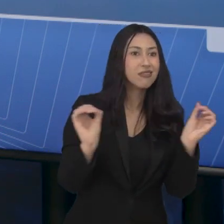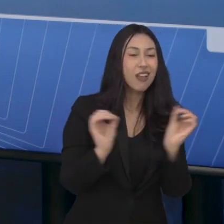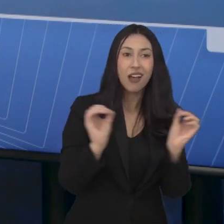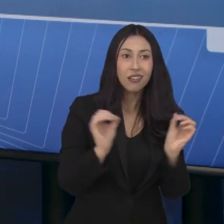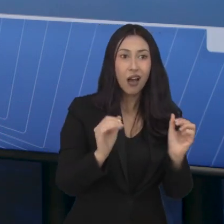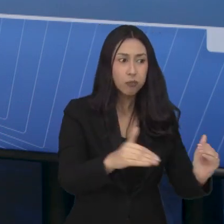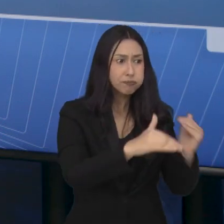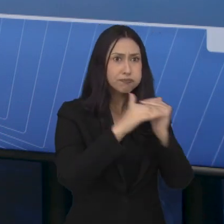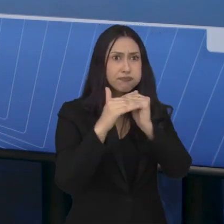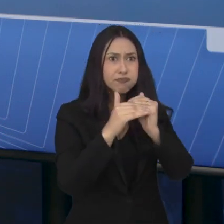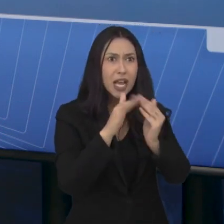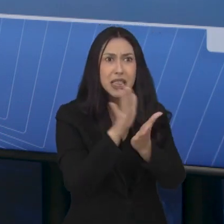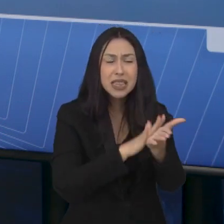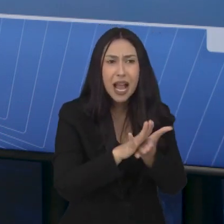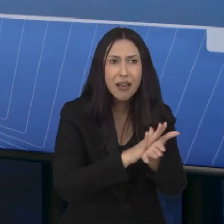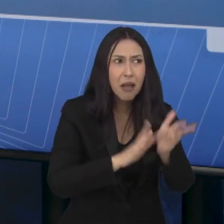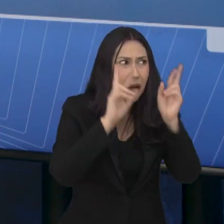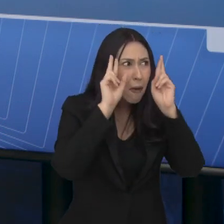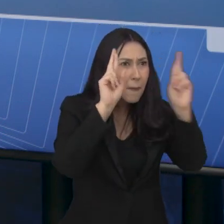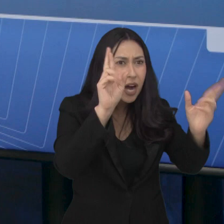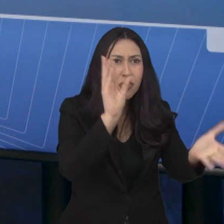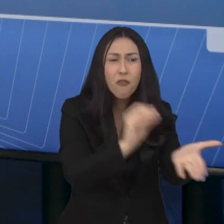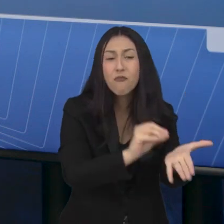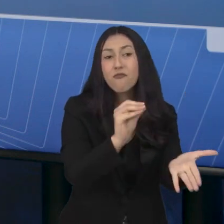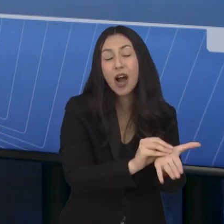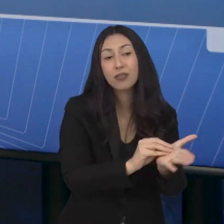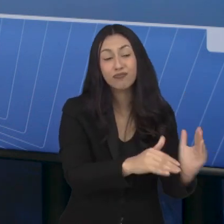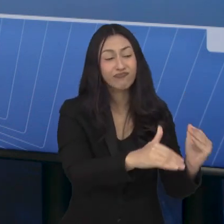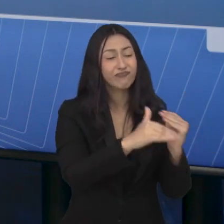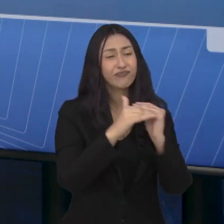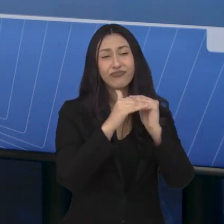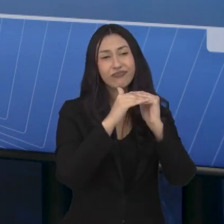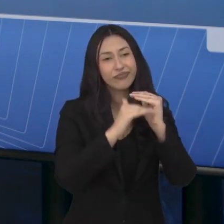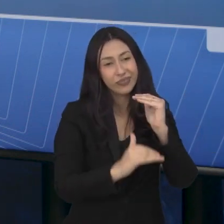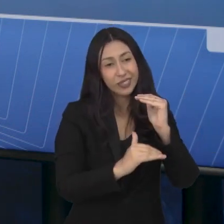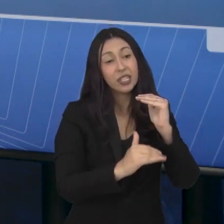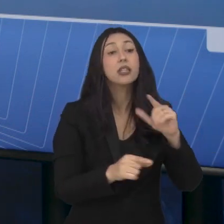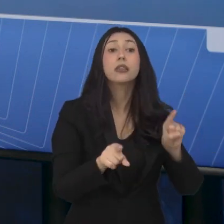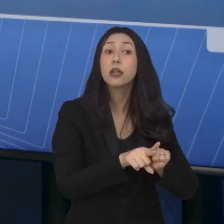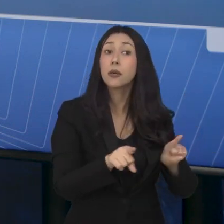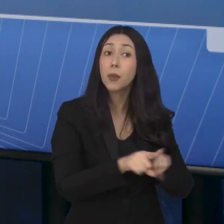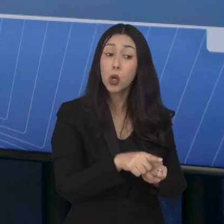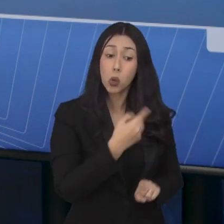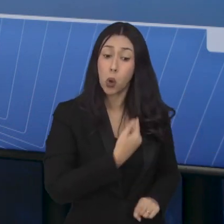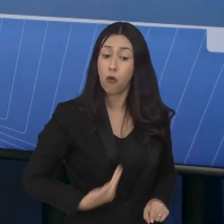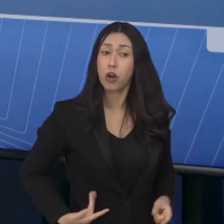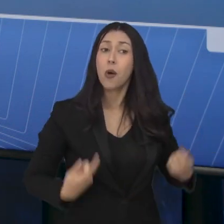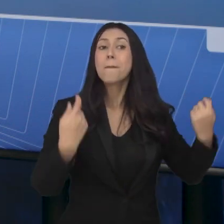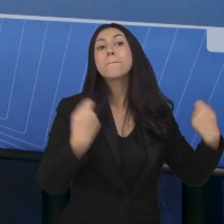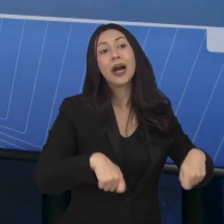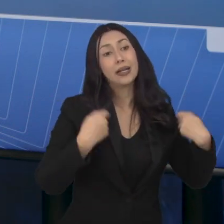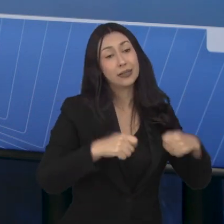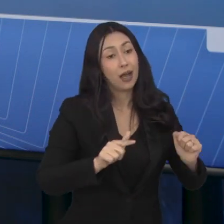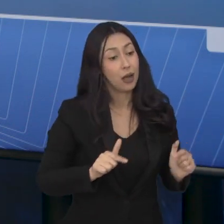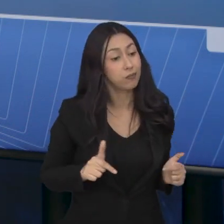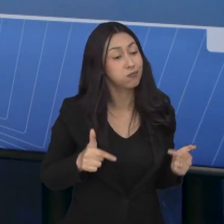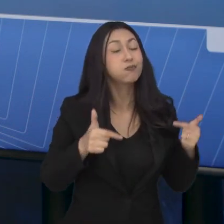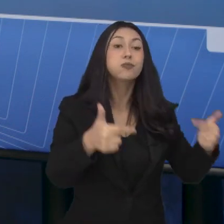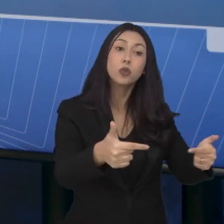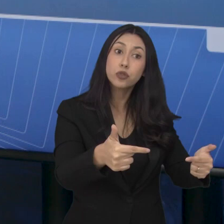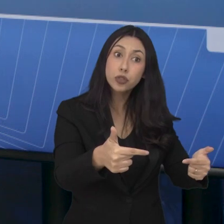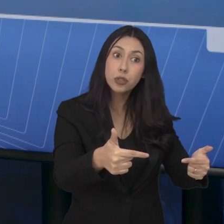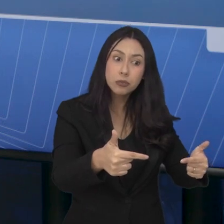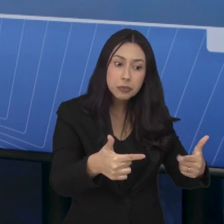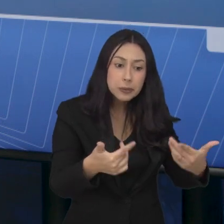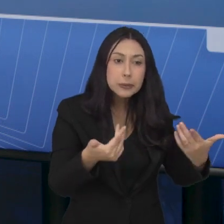que é o lugar de igualdade, de respeito, né, equidade, né, e a questão das políticas públicas, elas são extremamente necessárias, porque é